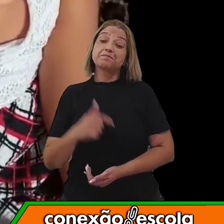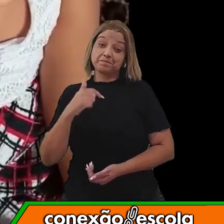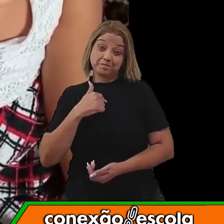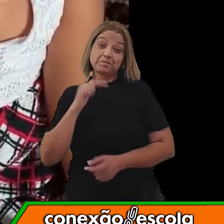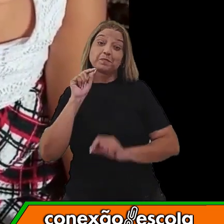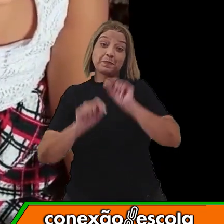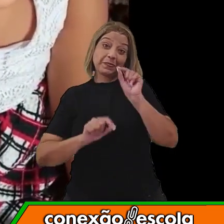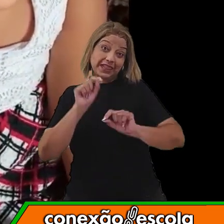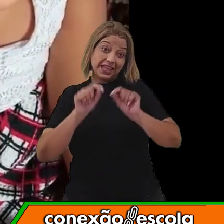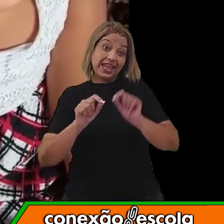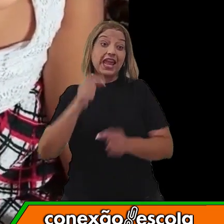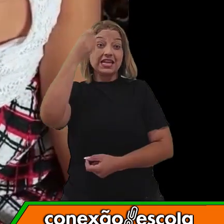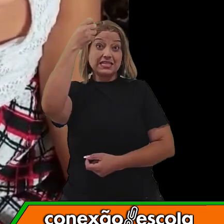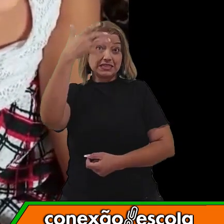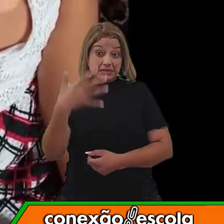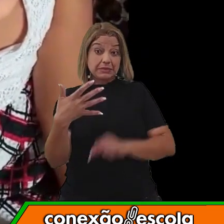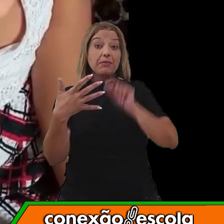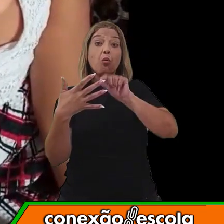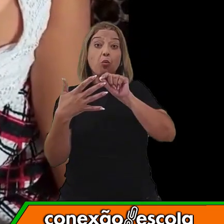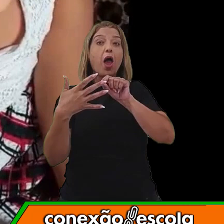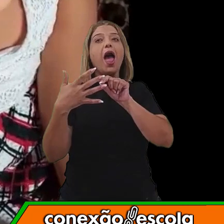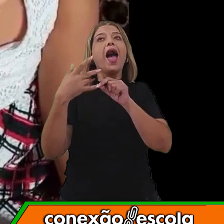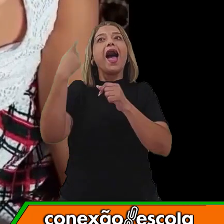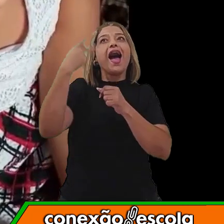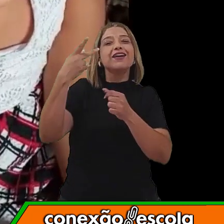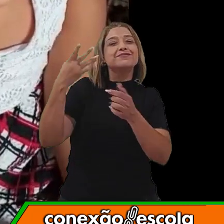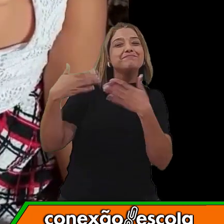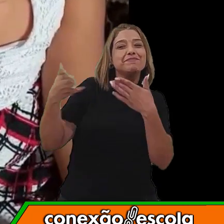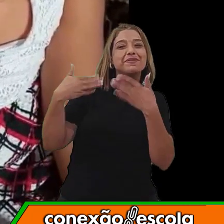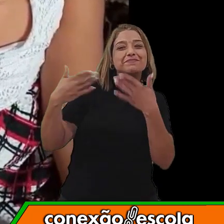Falaria de receitas,